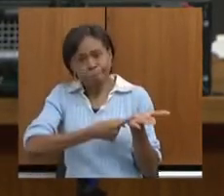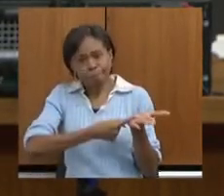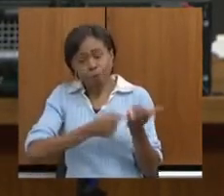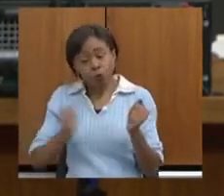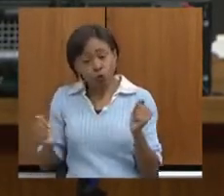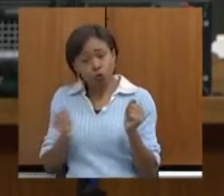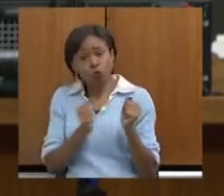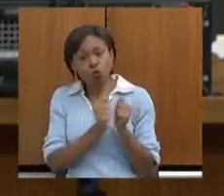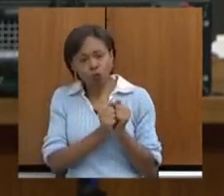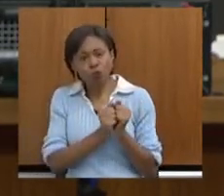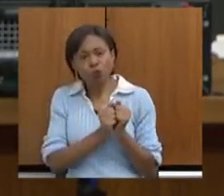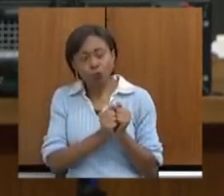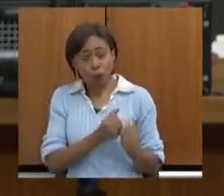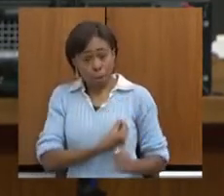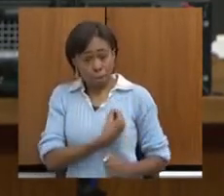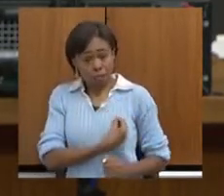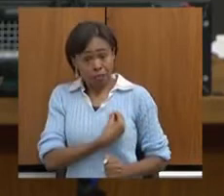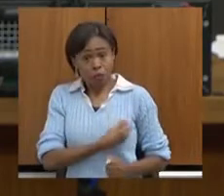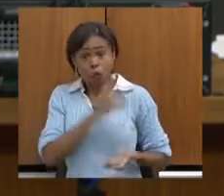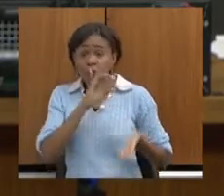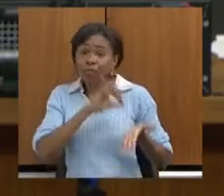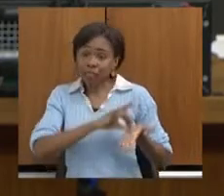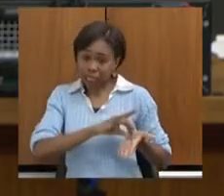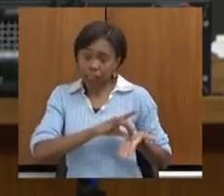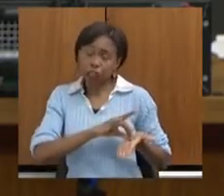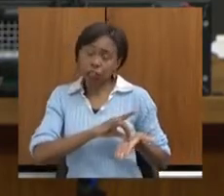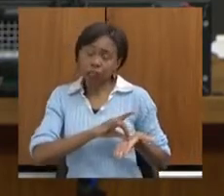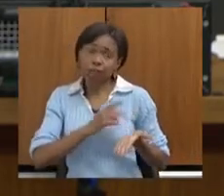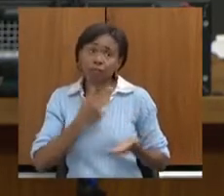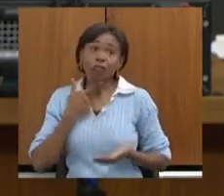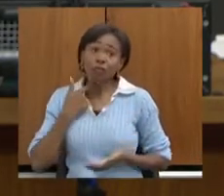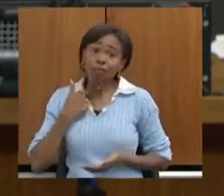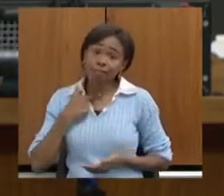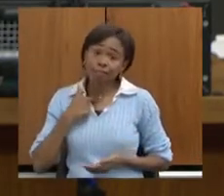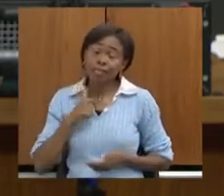participação mais ativa entretanto